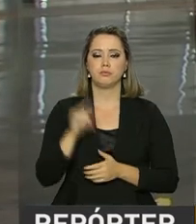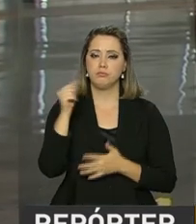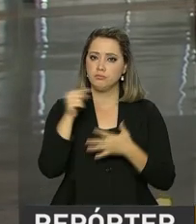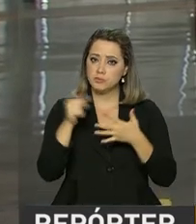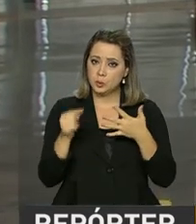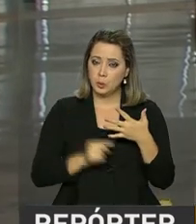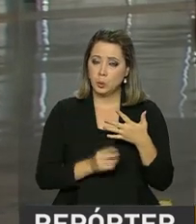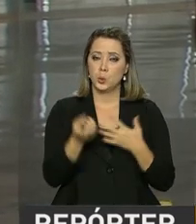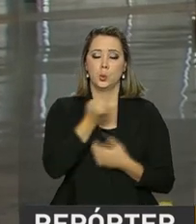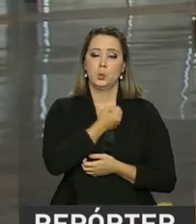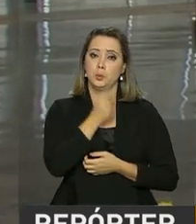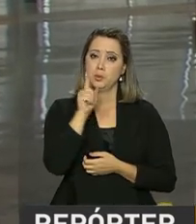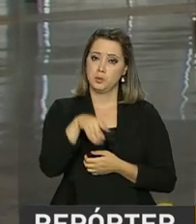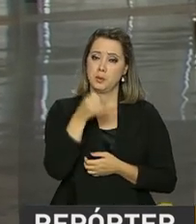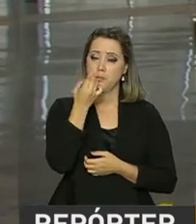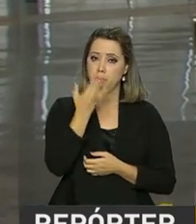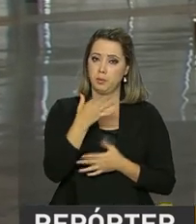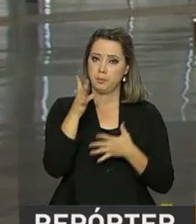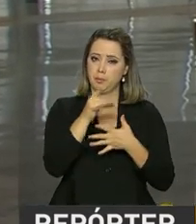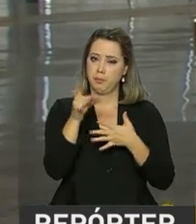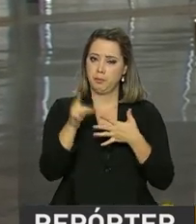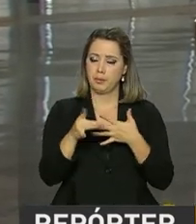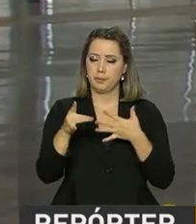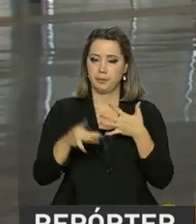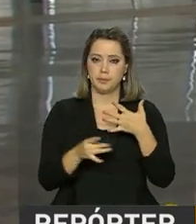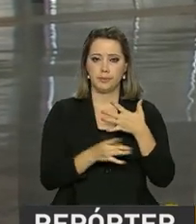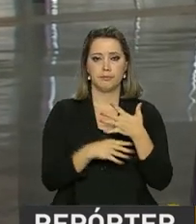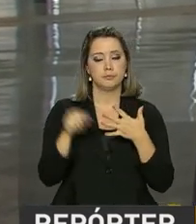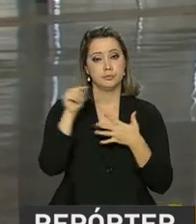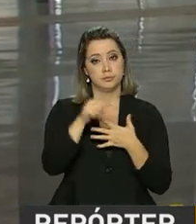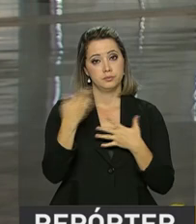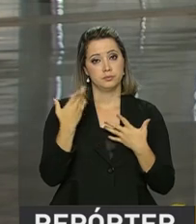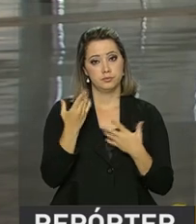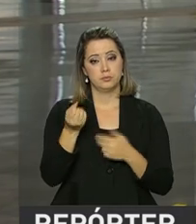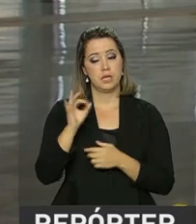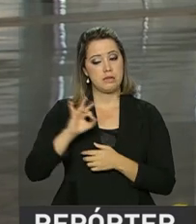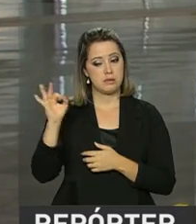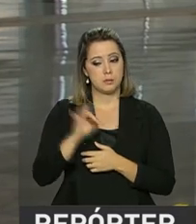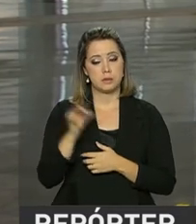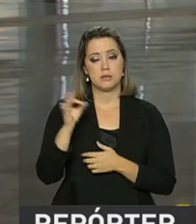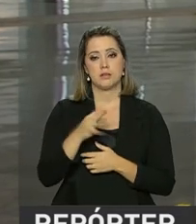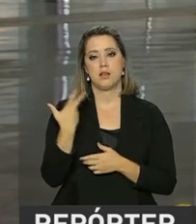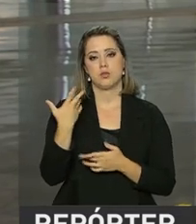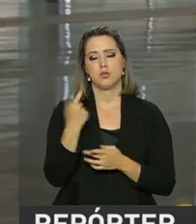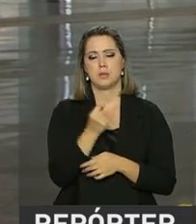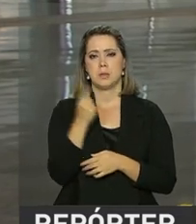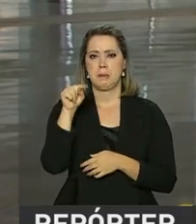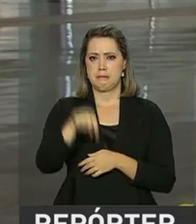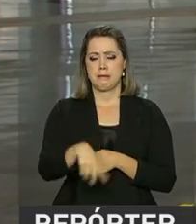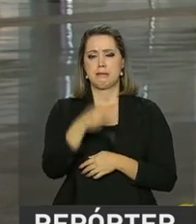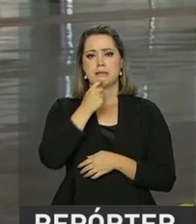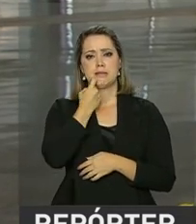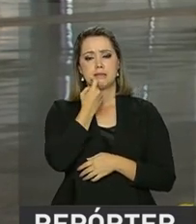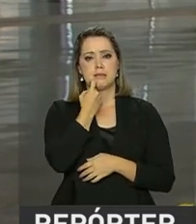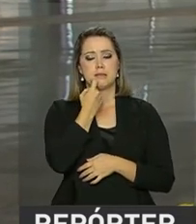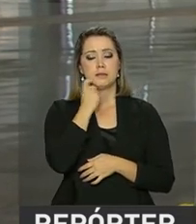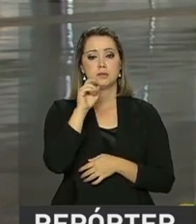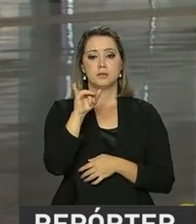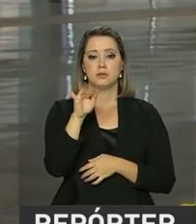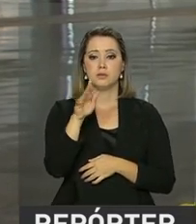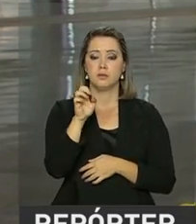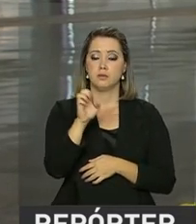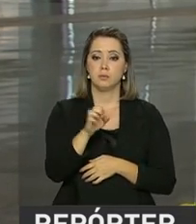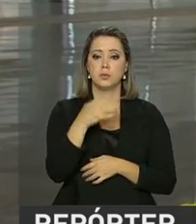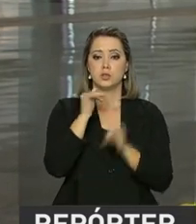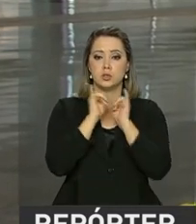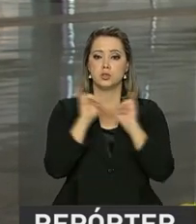índices Roberto vale a pena destrinchar estas estatísticas oficiais por exemplo nesta sexta-feira o IBGE